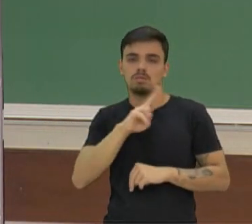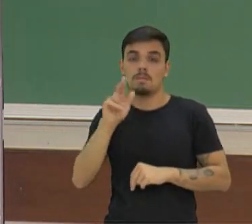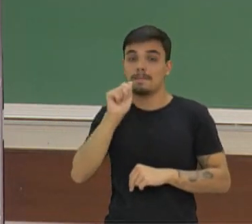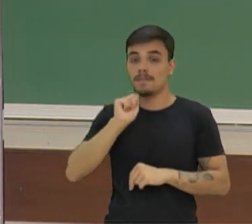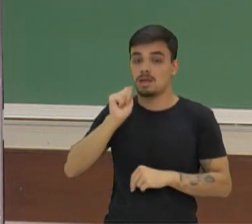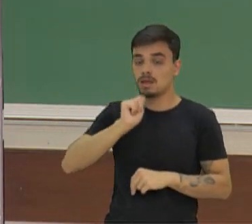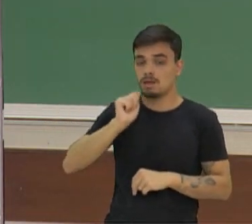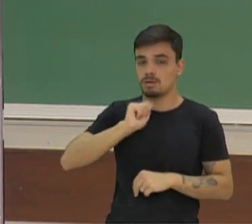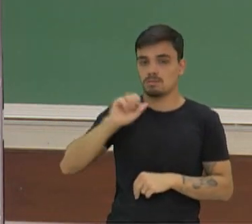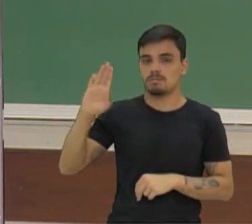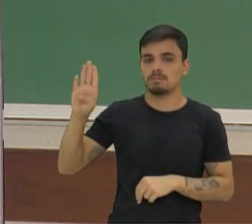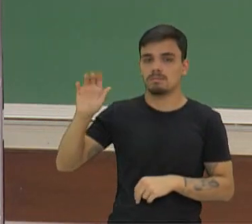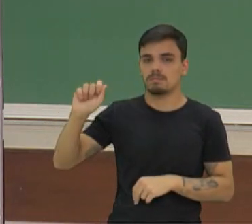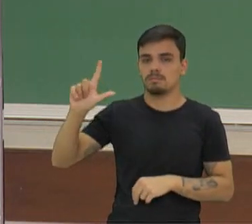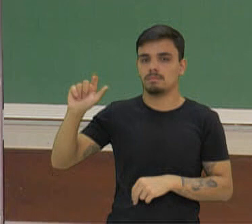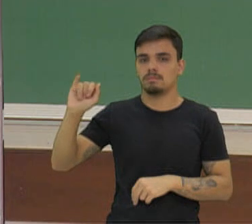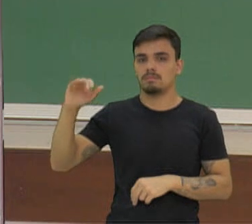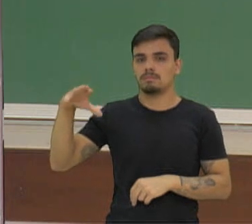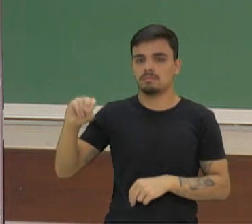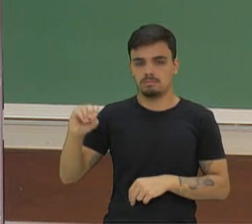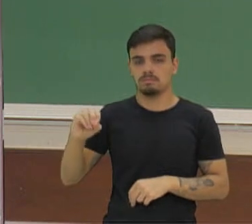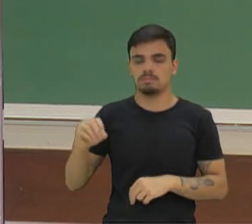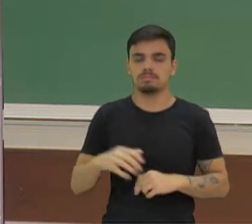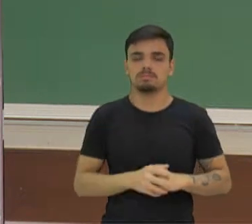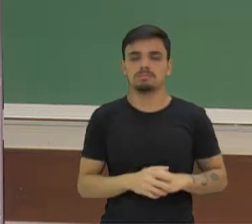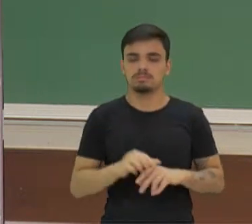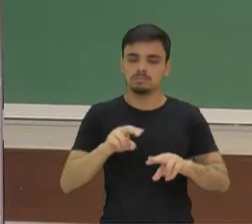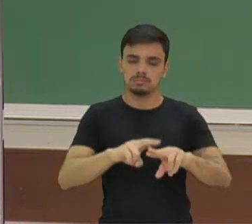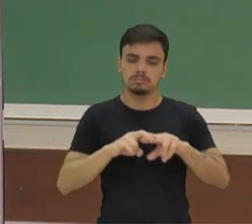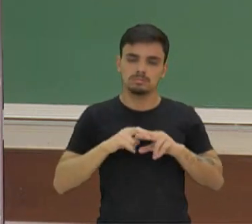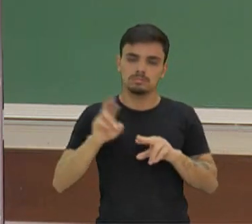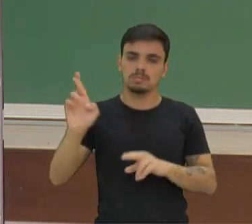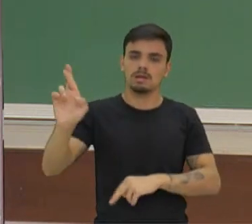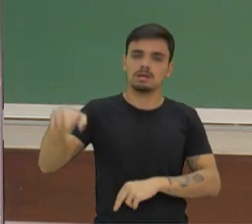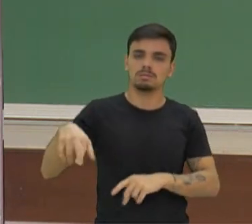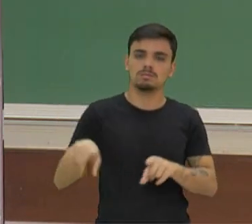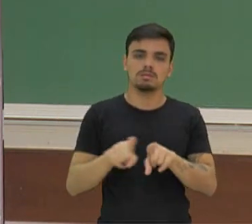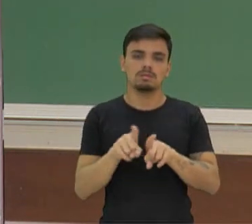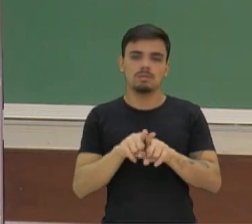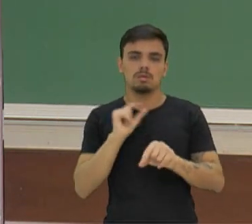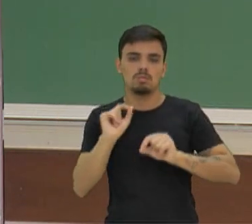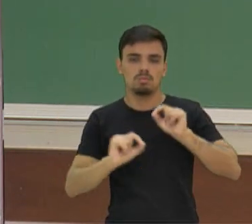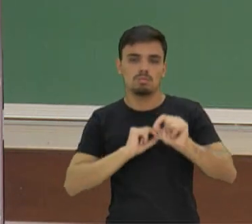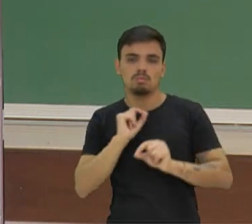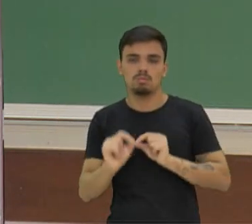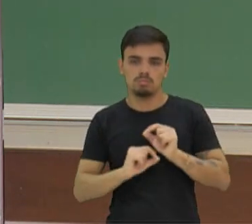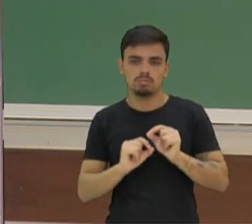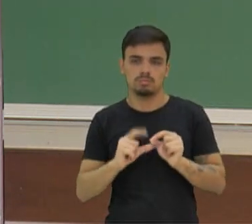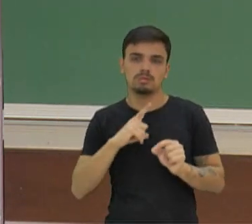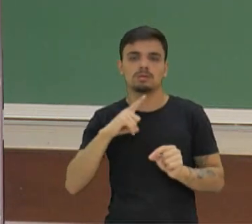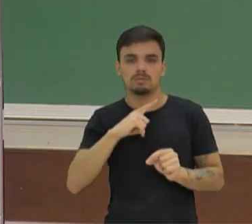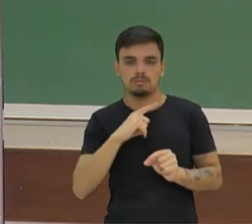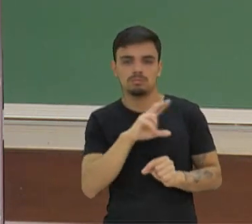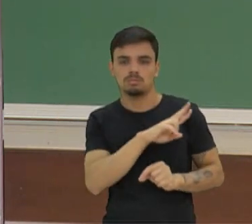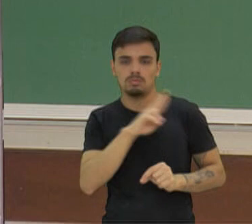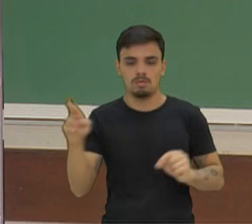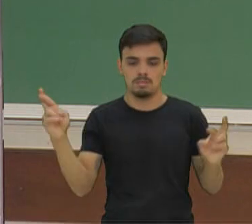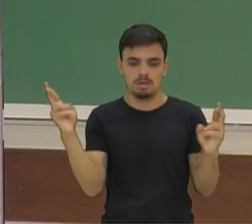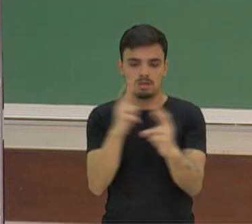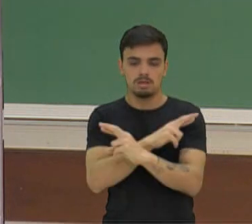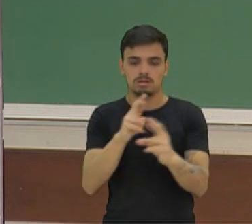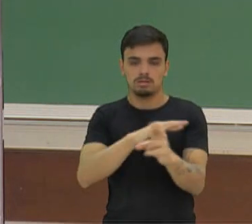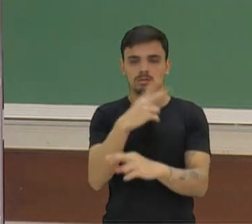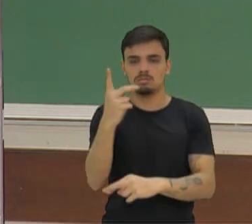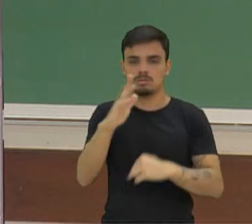e por tal razão também a revolta, como ele era um dos líderes, vai ganhar esse nome relacionado à sua